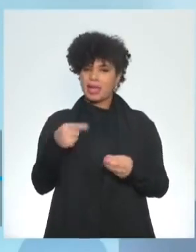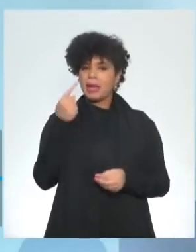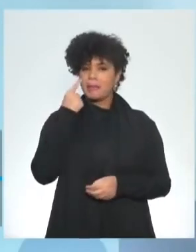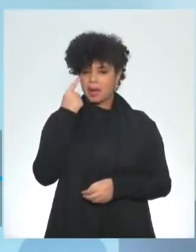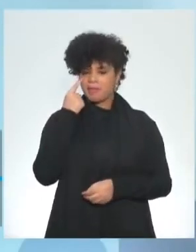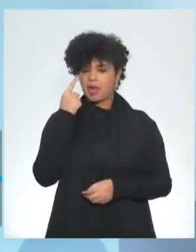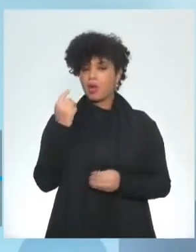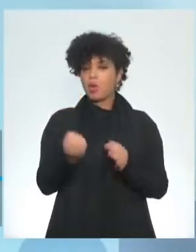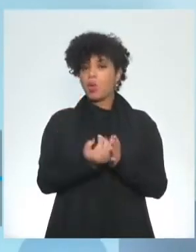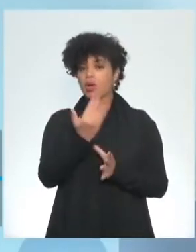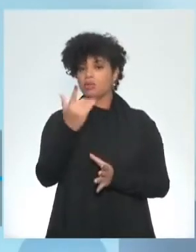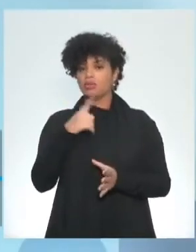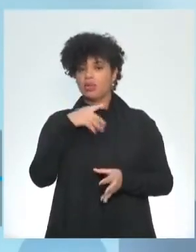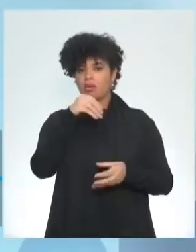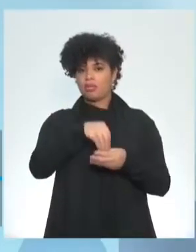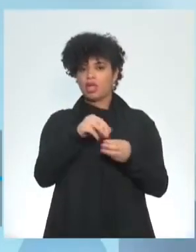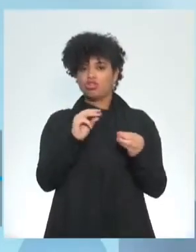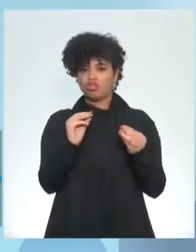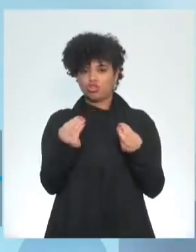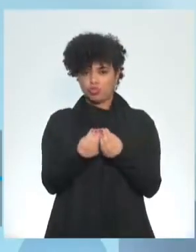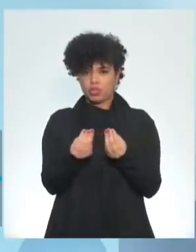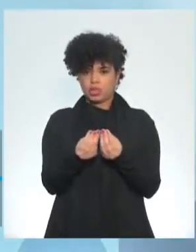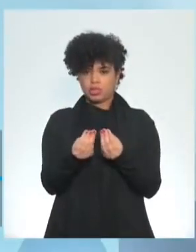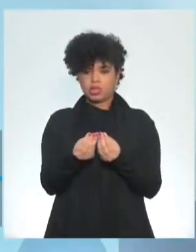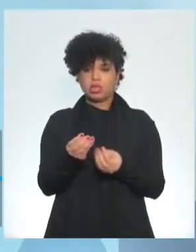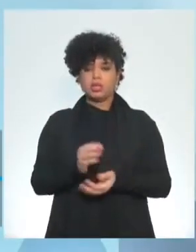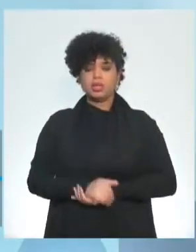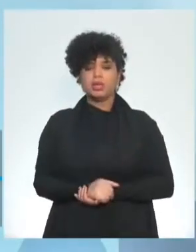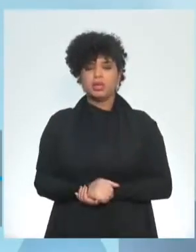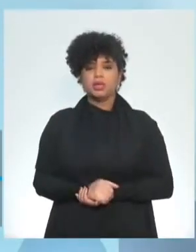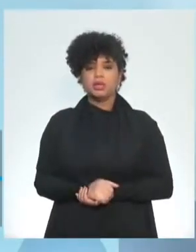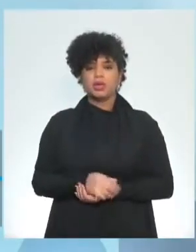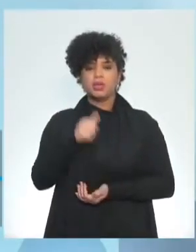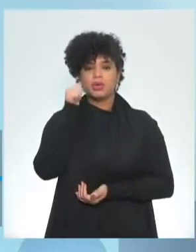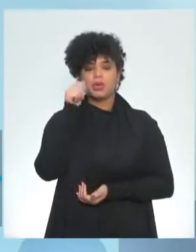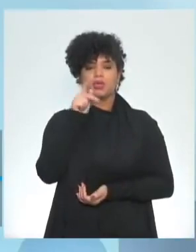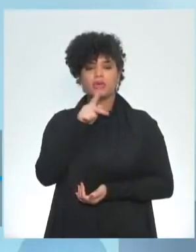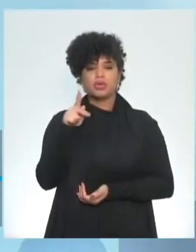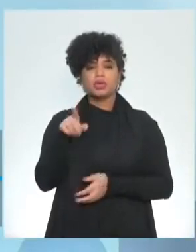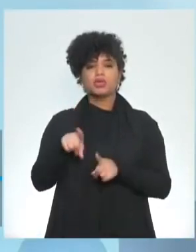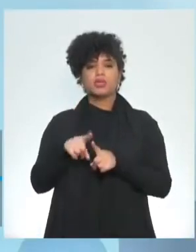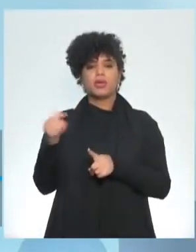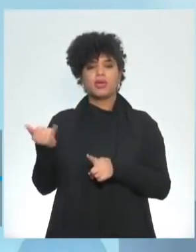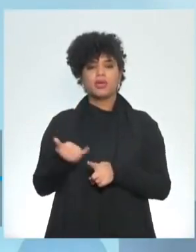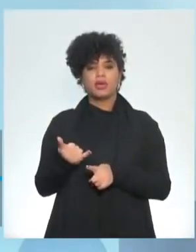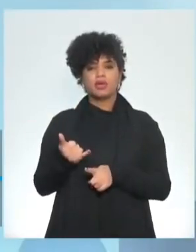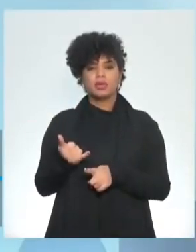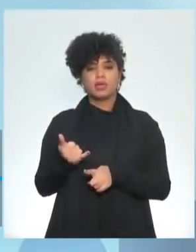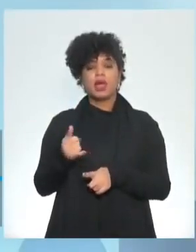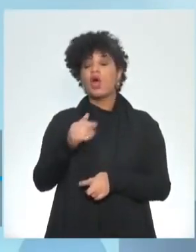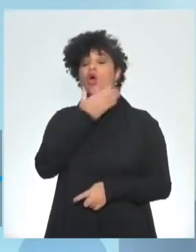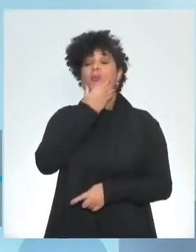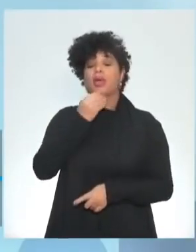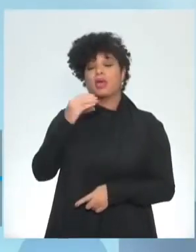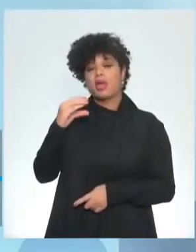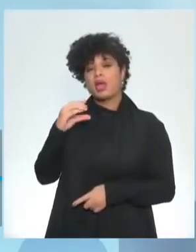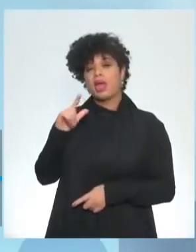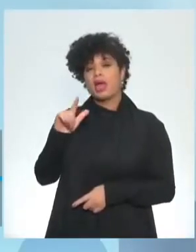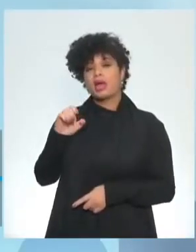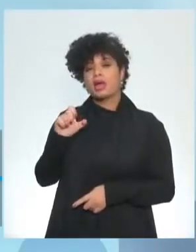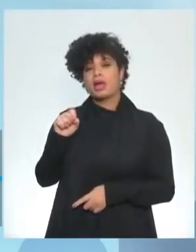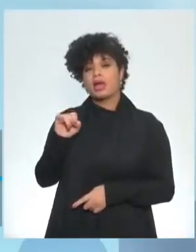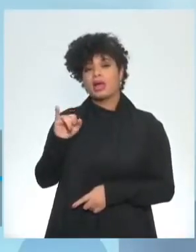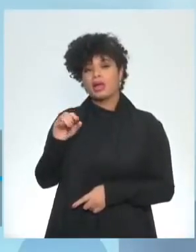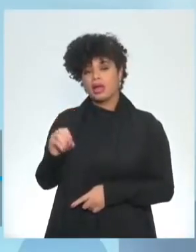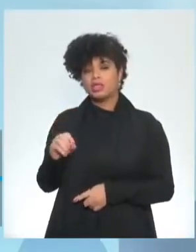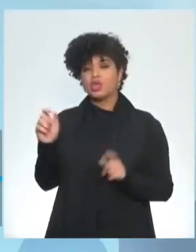da quantidade de substância, né? Aí a professora comentou aqui também, Clésio. Sim, basta você